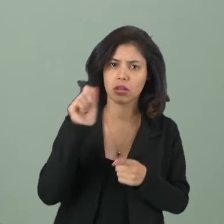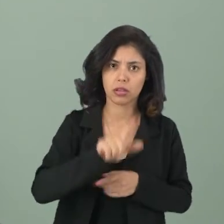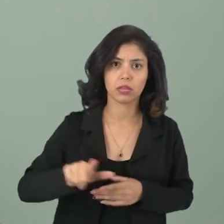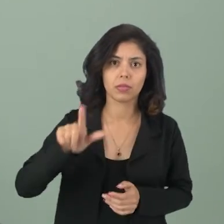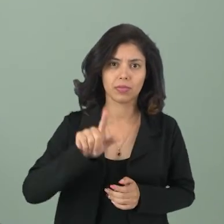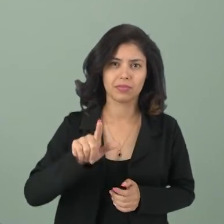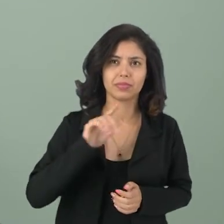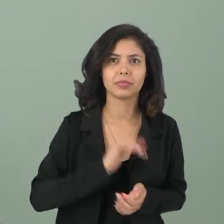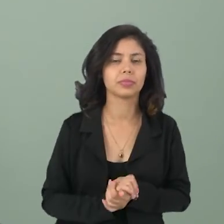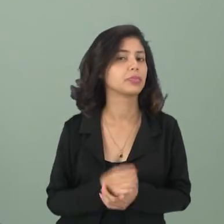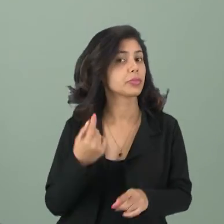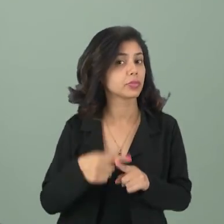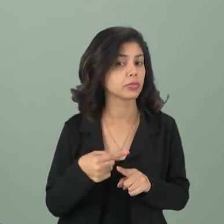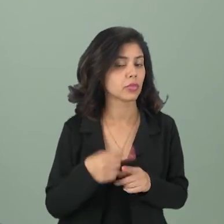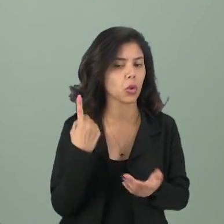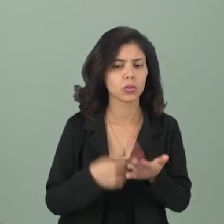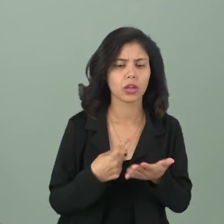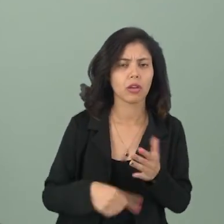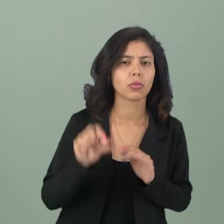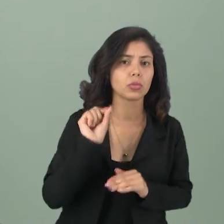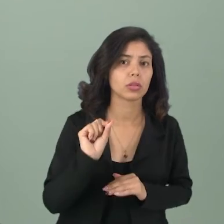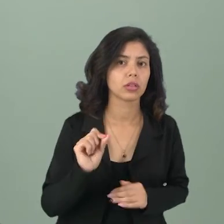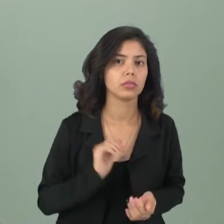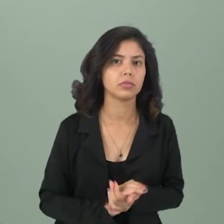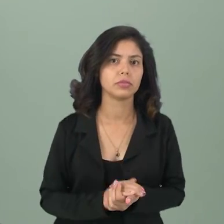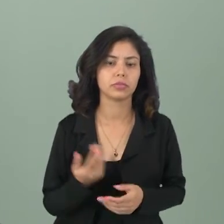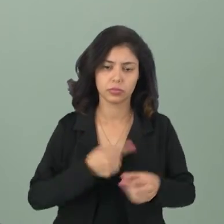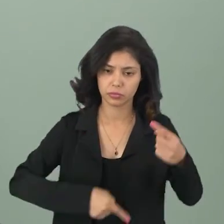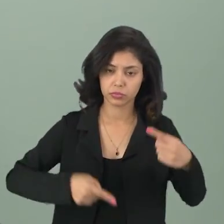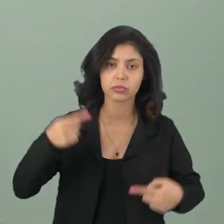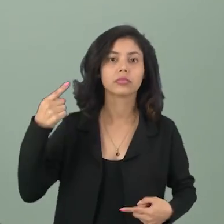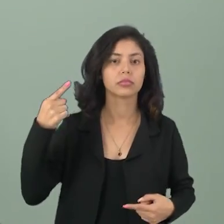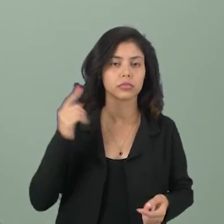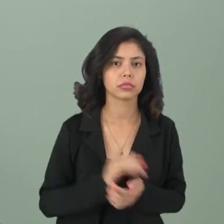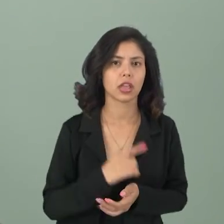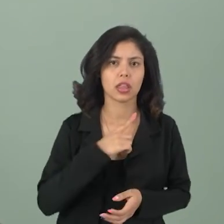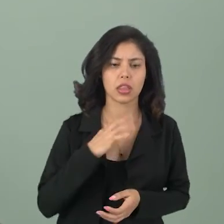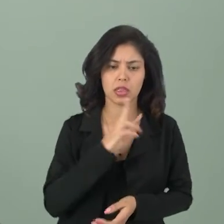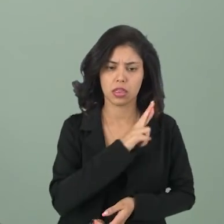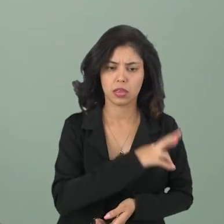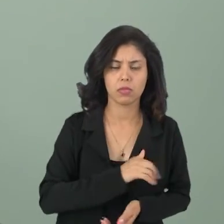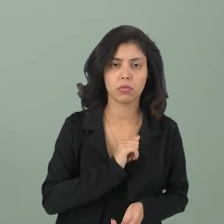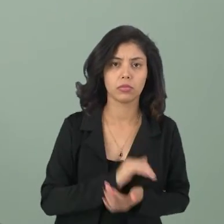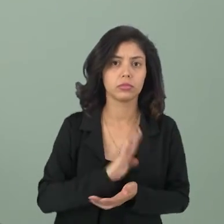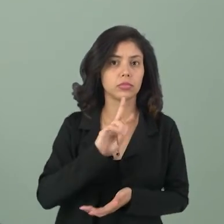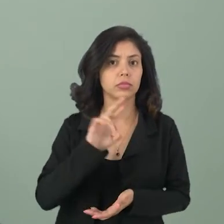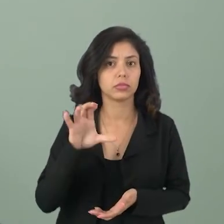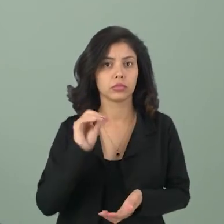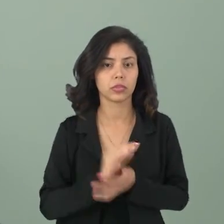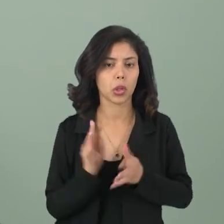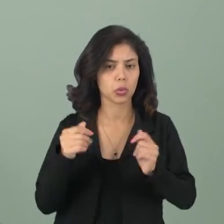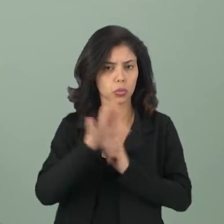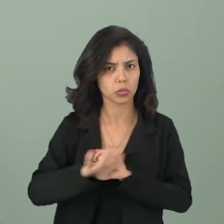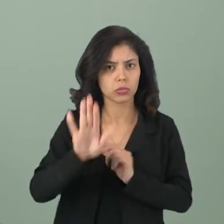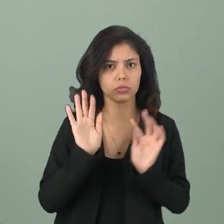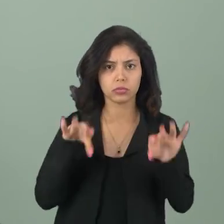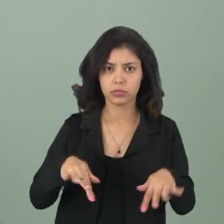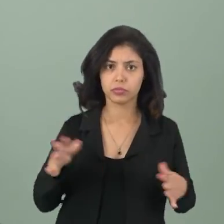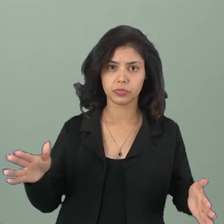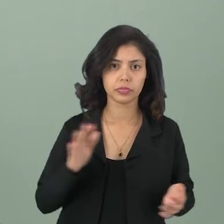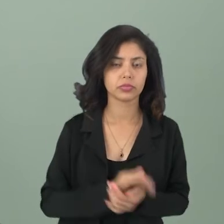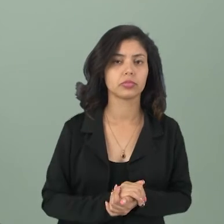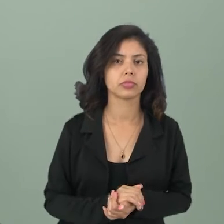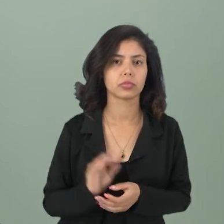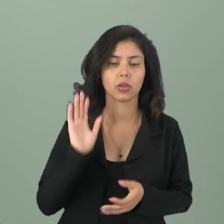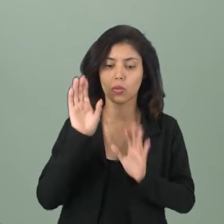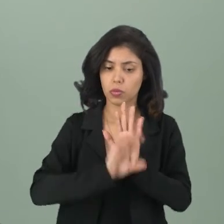Qual a crítica o que que se considerava mais o que que você E aí vem aí tem romantismo Barroco enfim né É